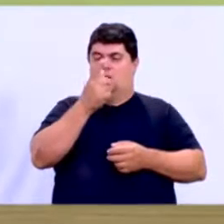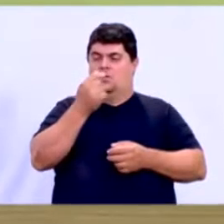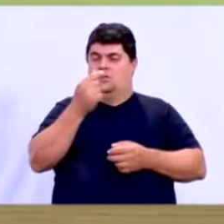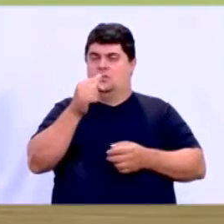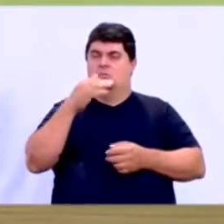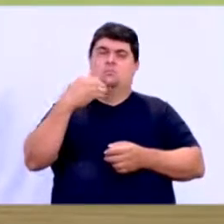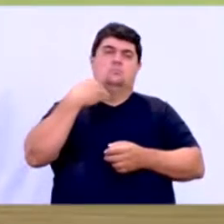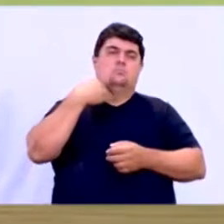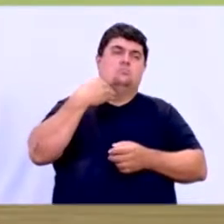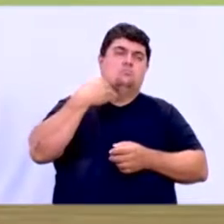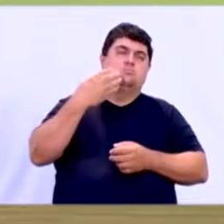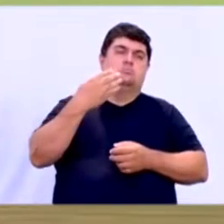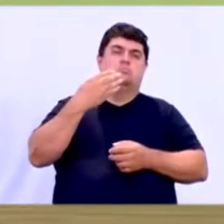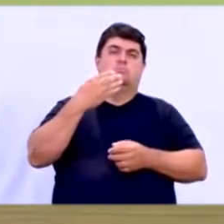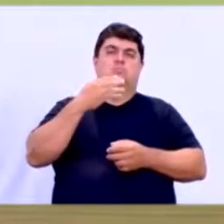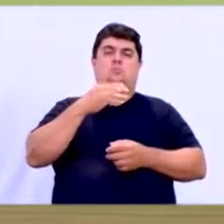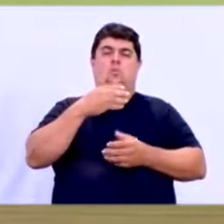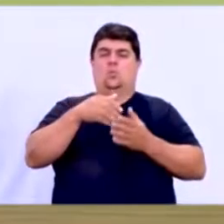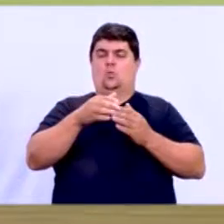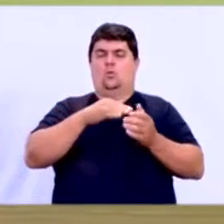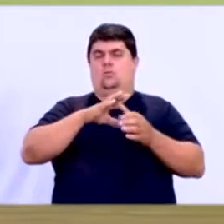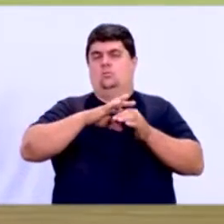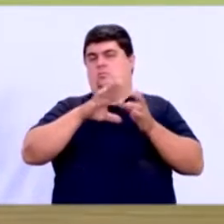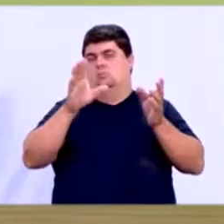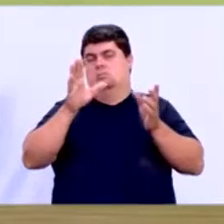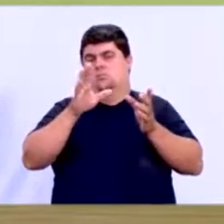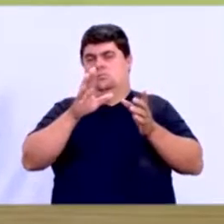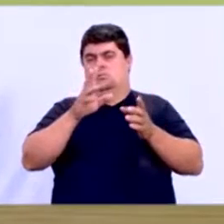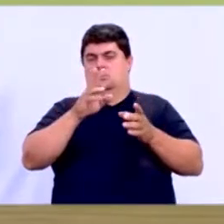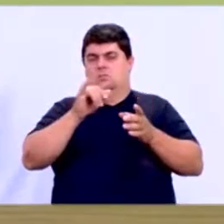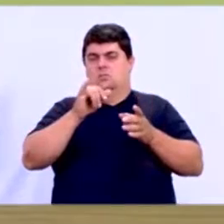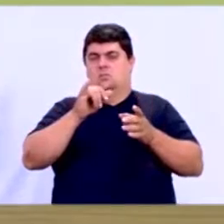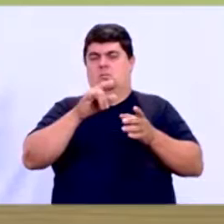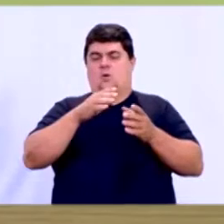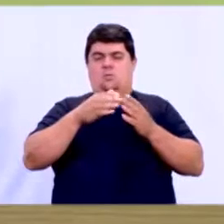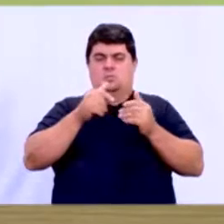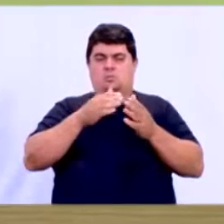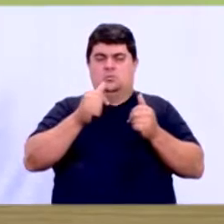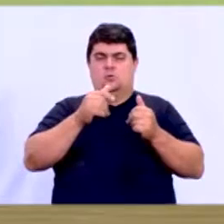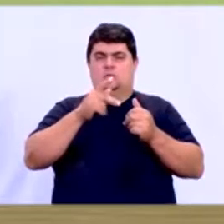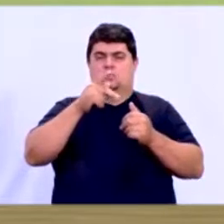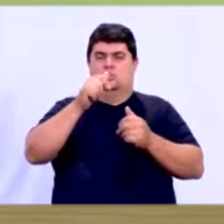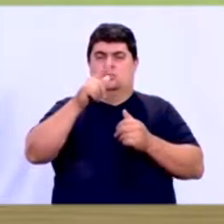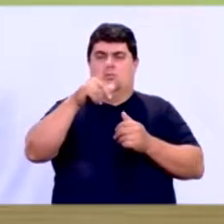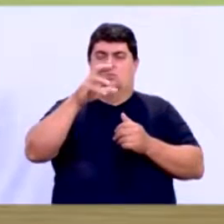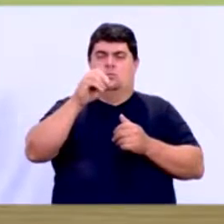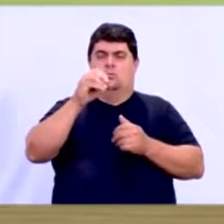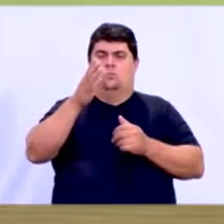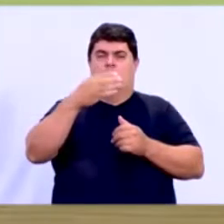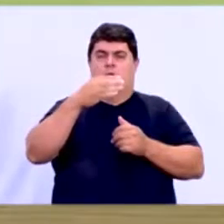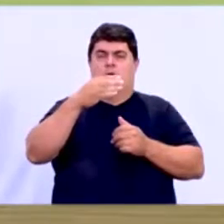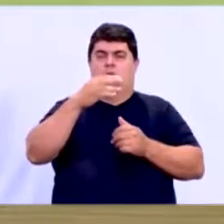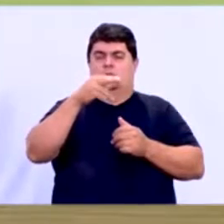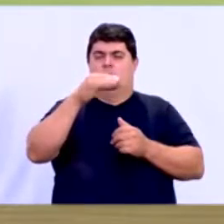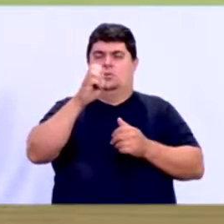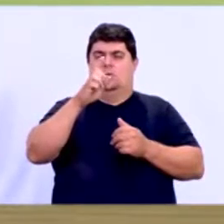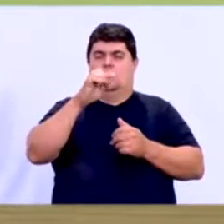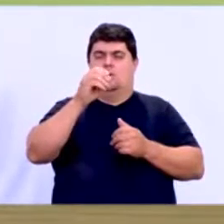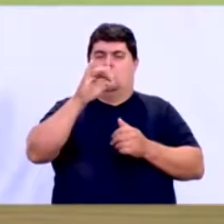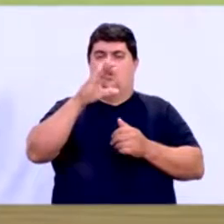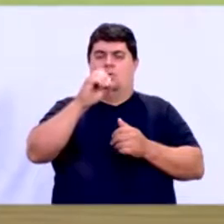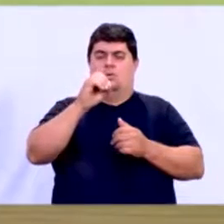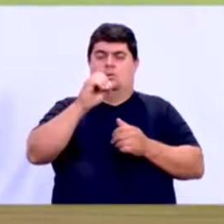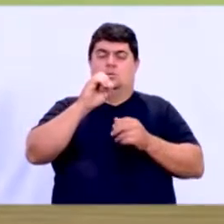em bancos de fomento, com certeza, ou na maioria das vezes, vão pedir um plano de negócio ou um documento similar. É por